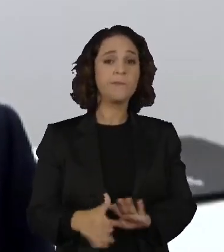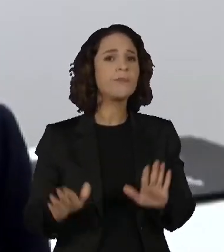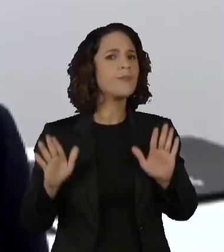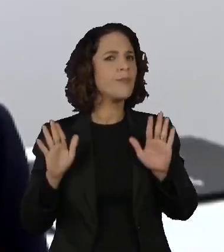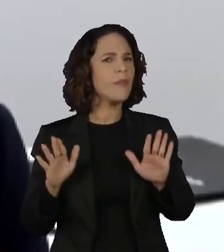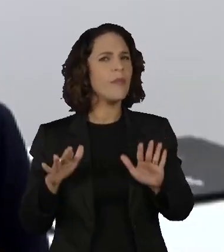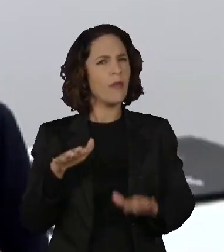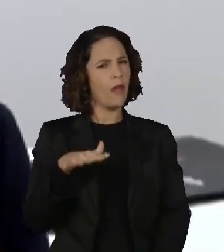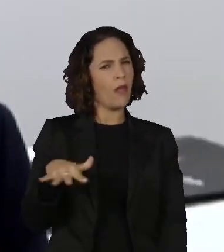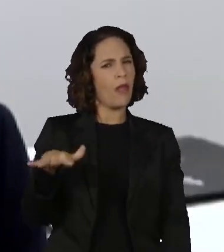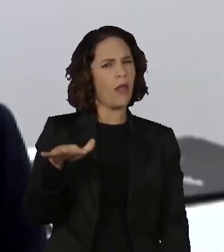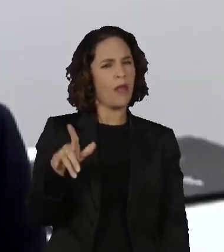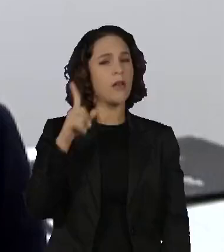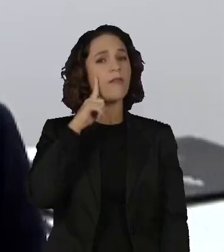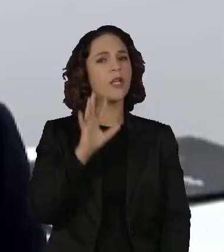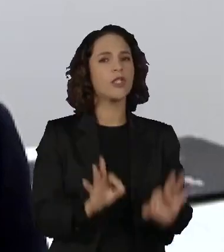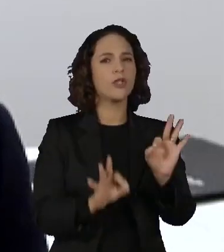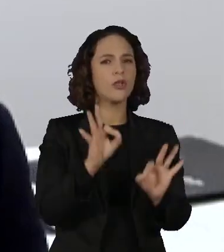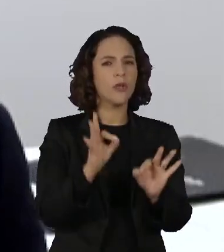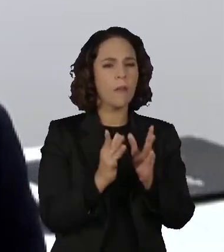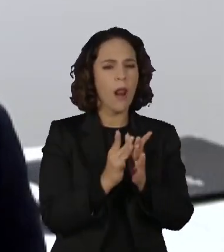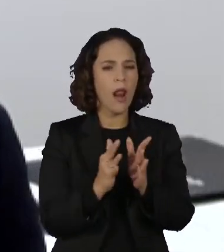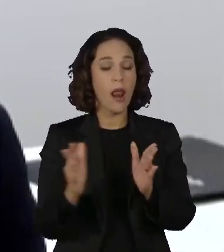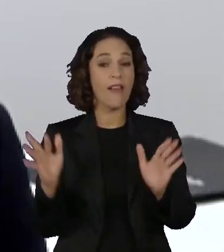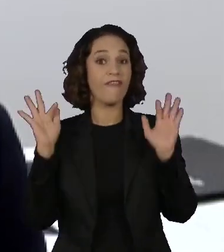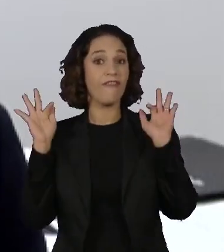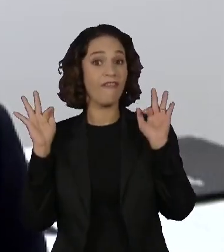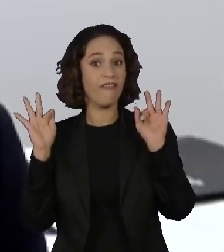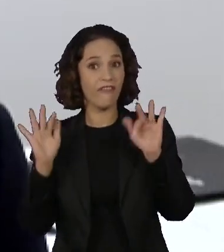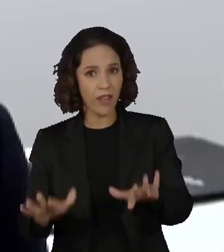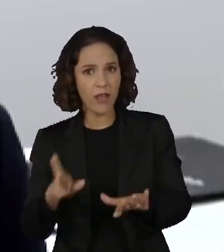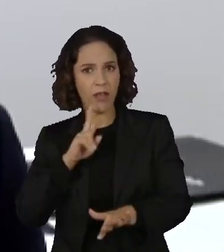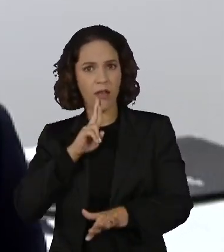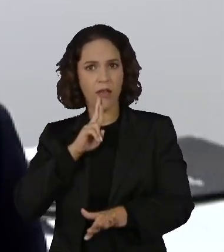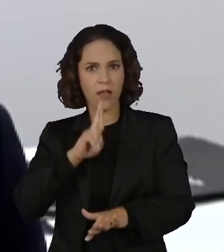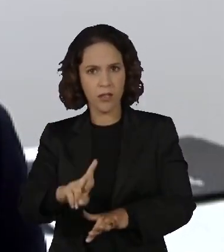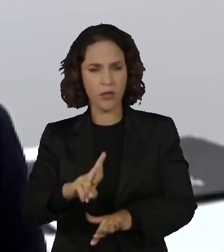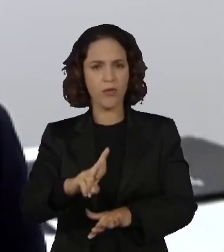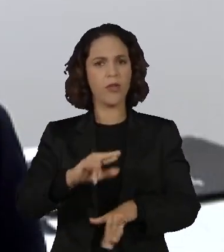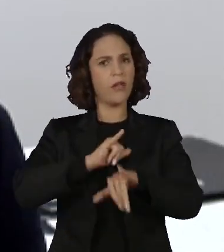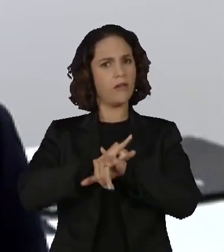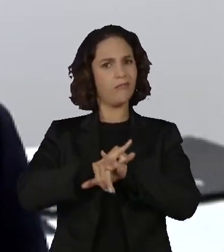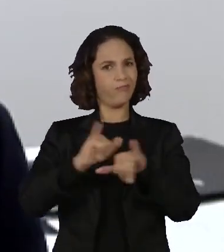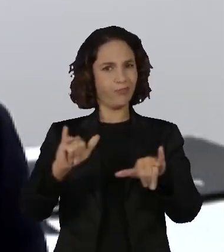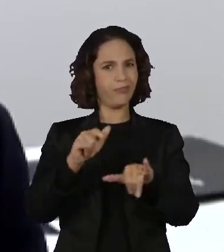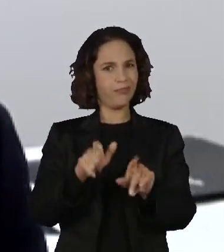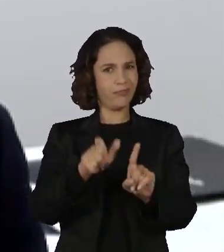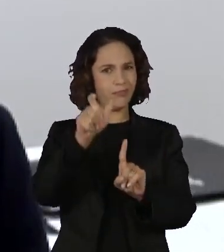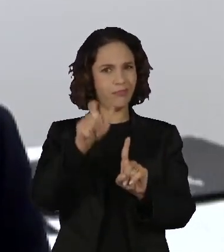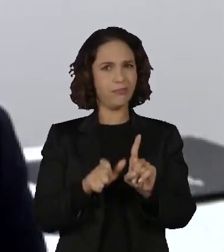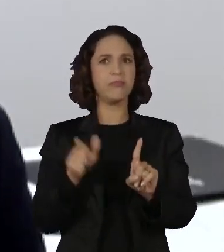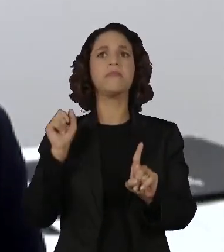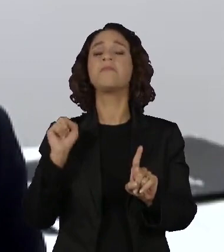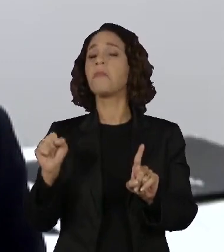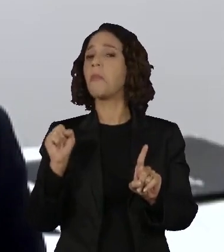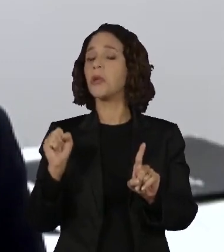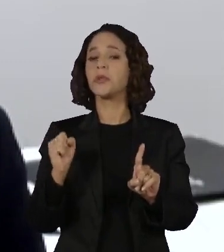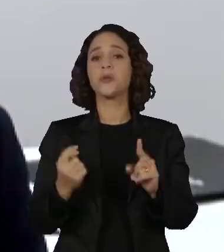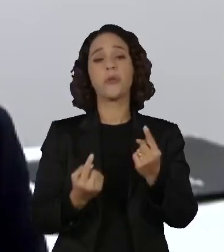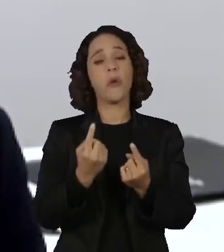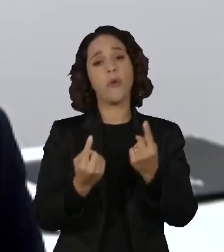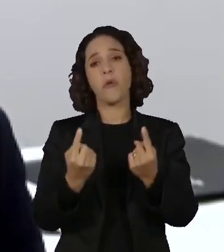até que o julgamento seja encerrado e o resultado proclamado pelo presidente qualquer do jogo